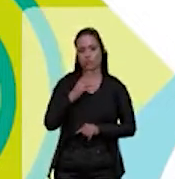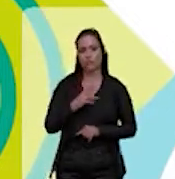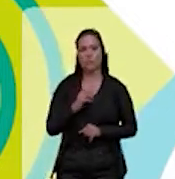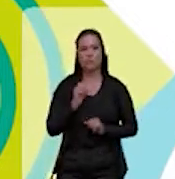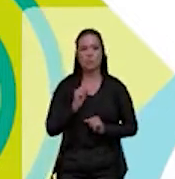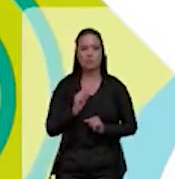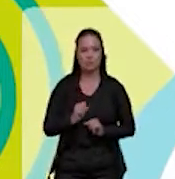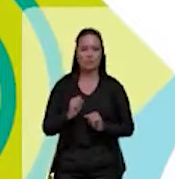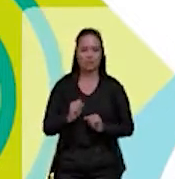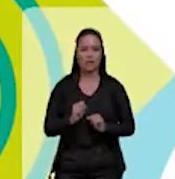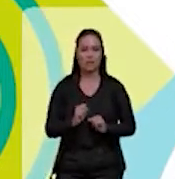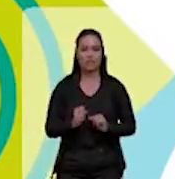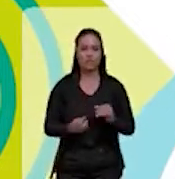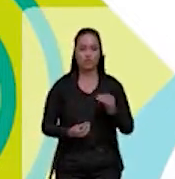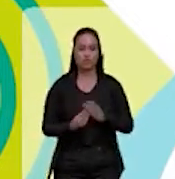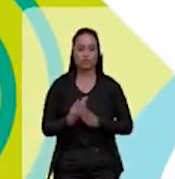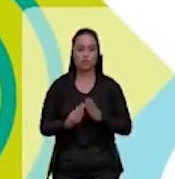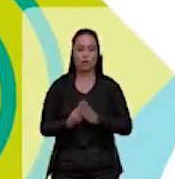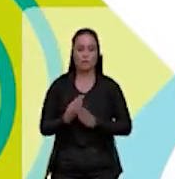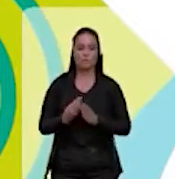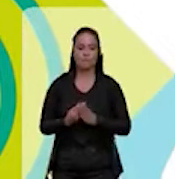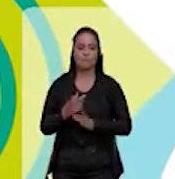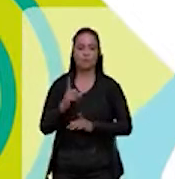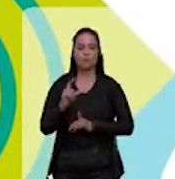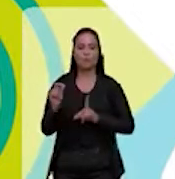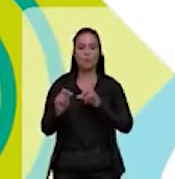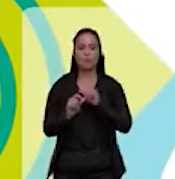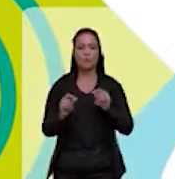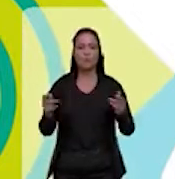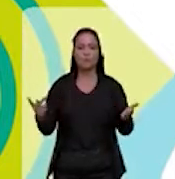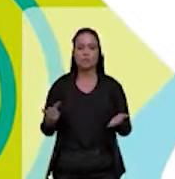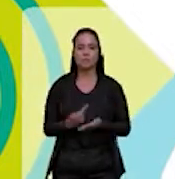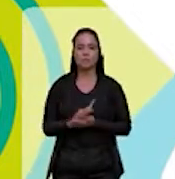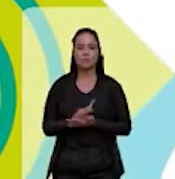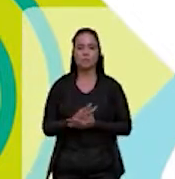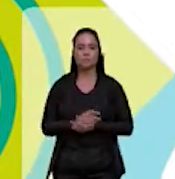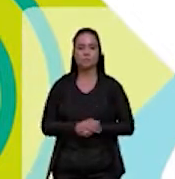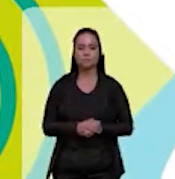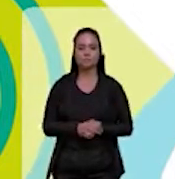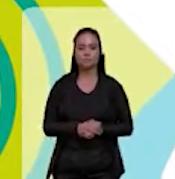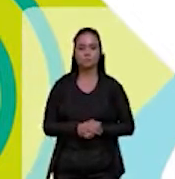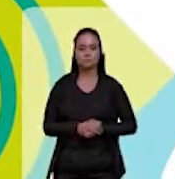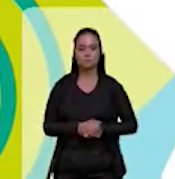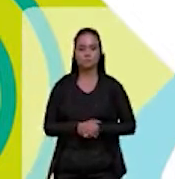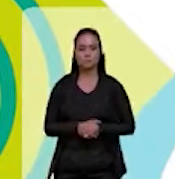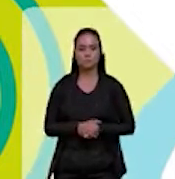possibilidade de gerar outras ações de